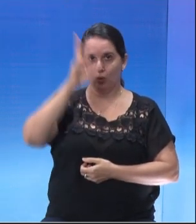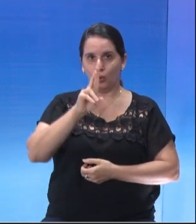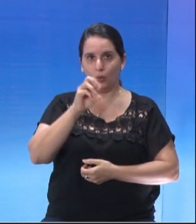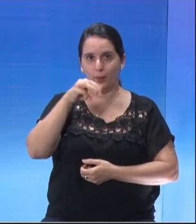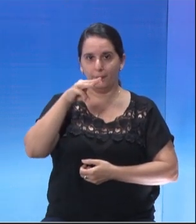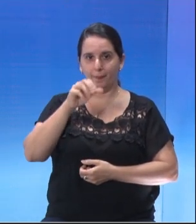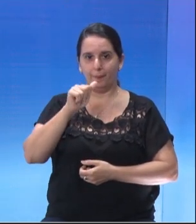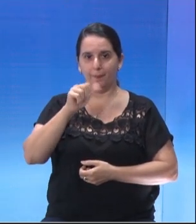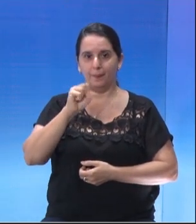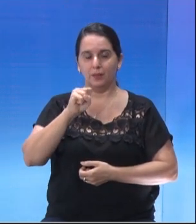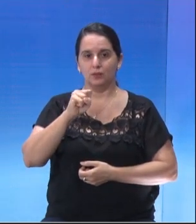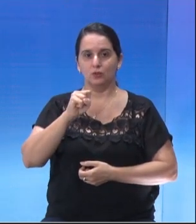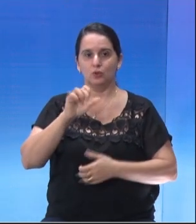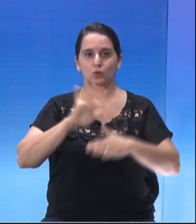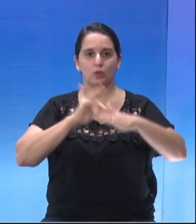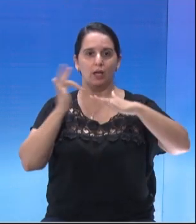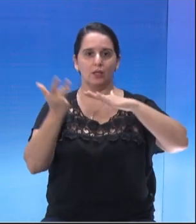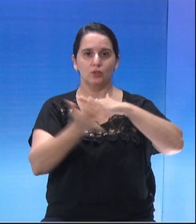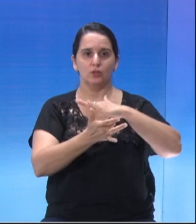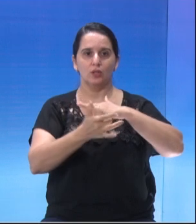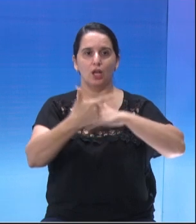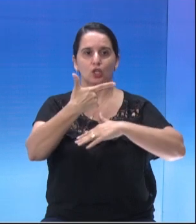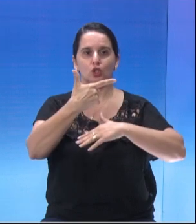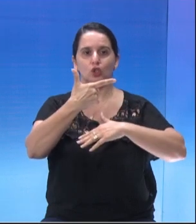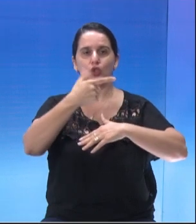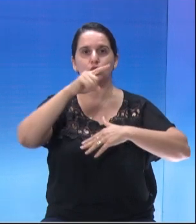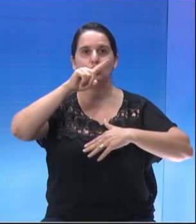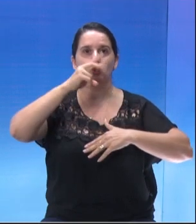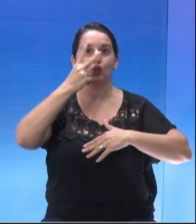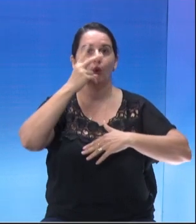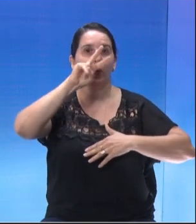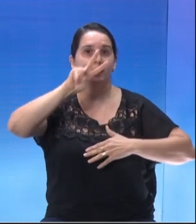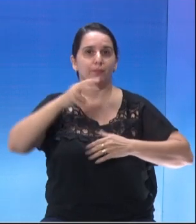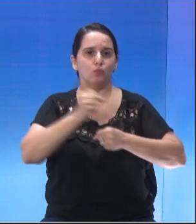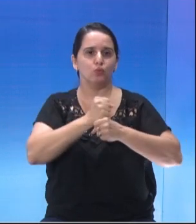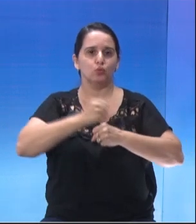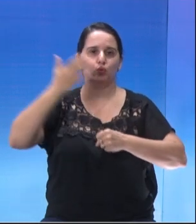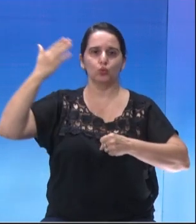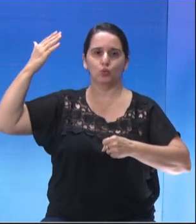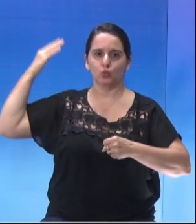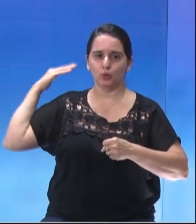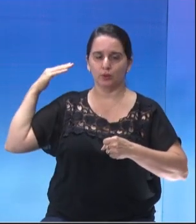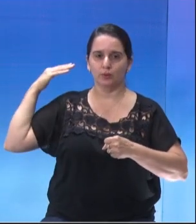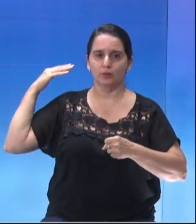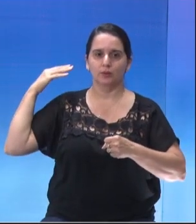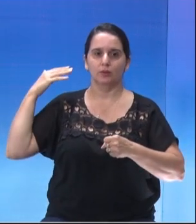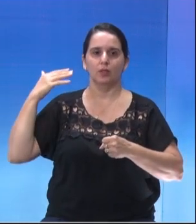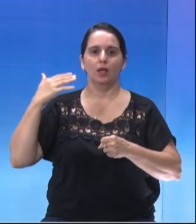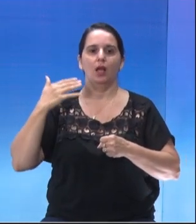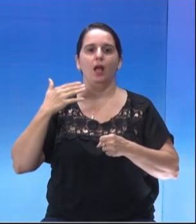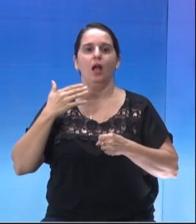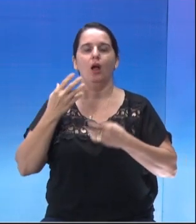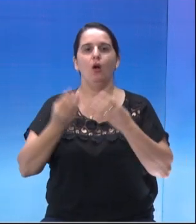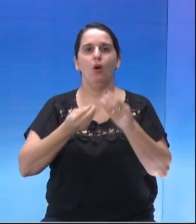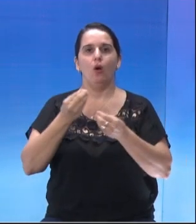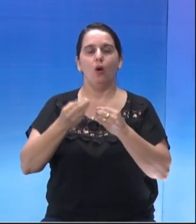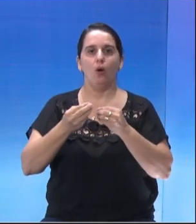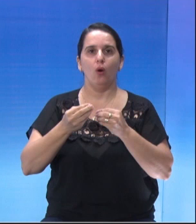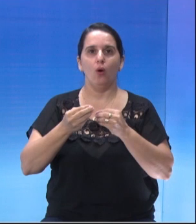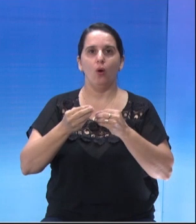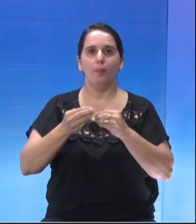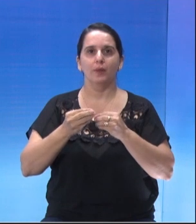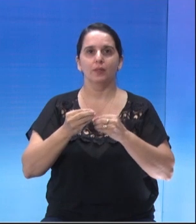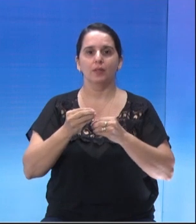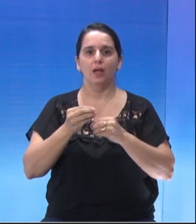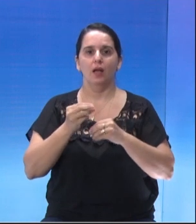sociais há 2000 anos, diz livro. Ao twittar ou comentar embaixo do post de um dos seus vários amigos